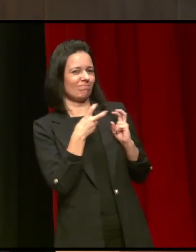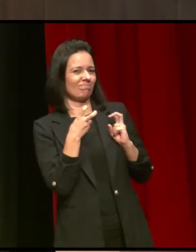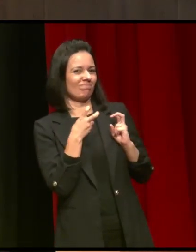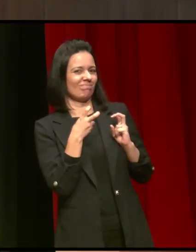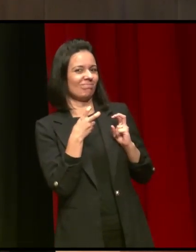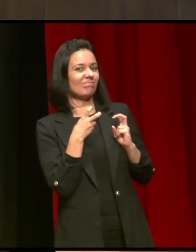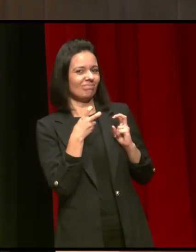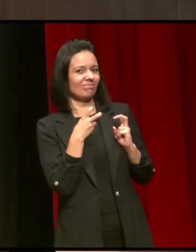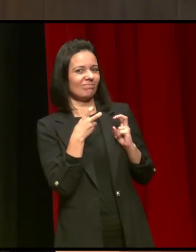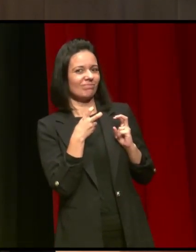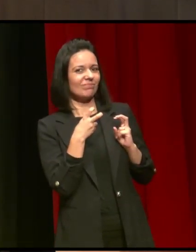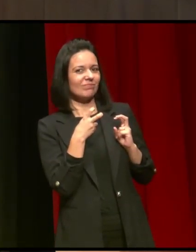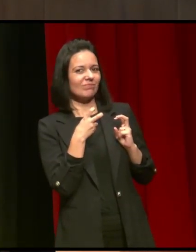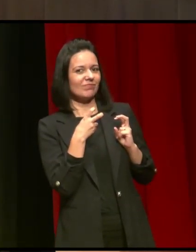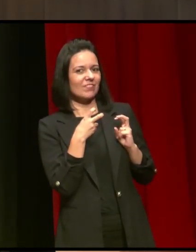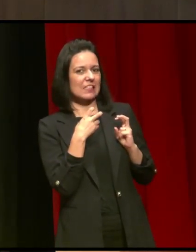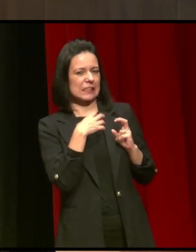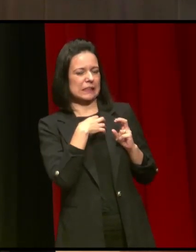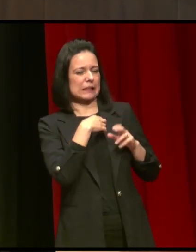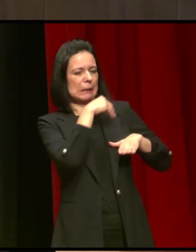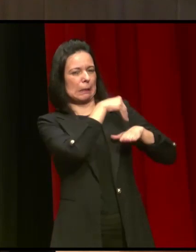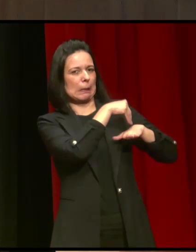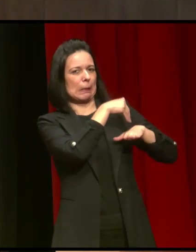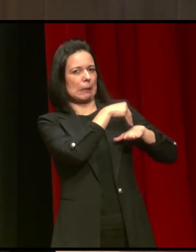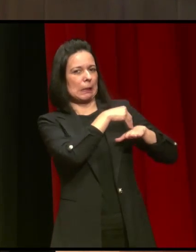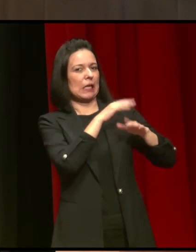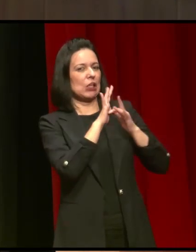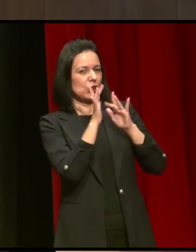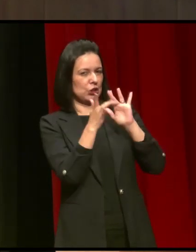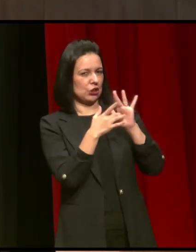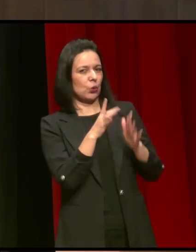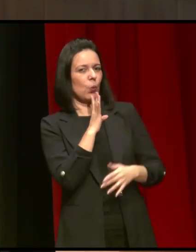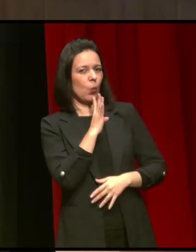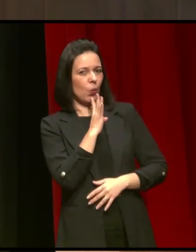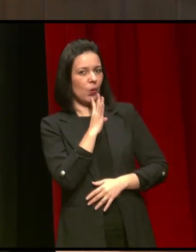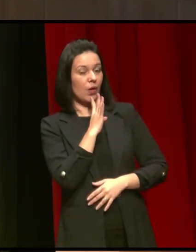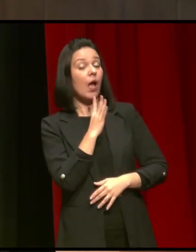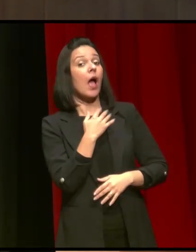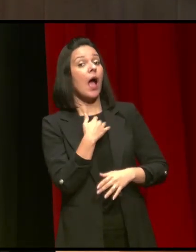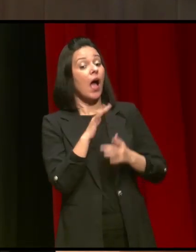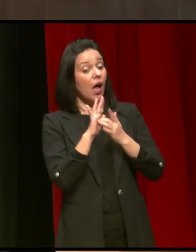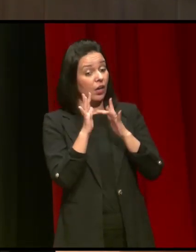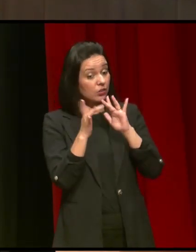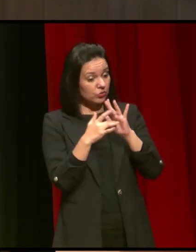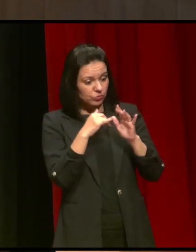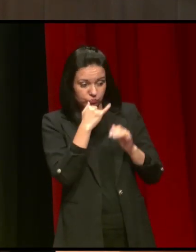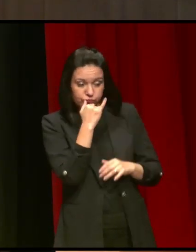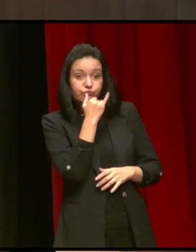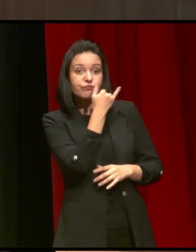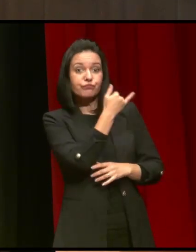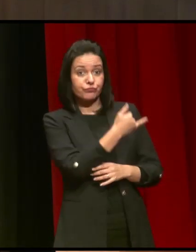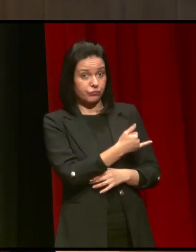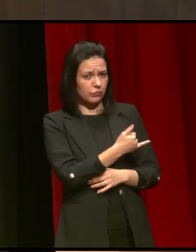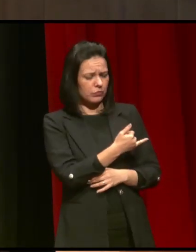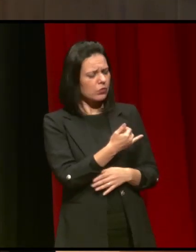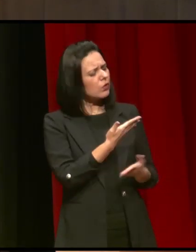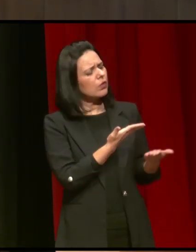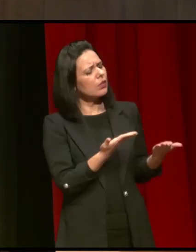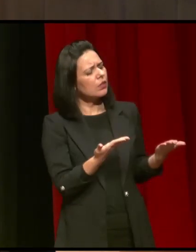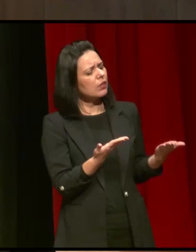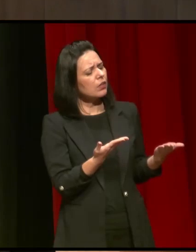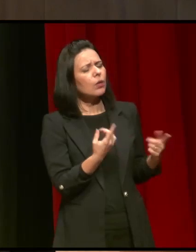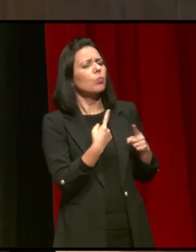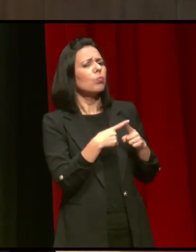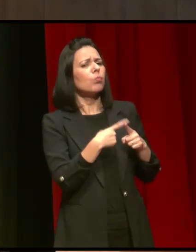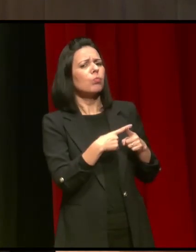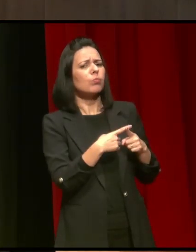espírito, que eles assim pensavam, eles quem? Os escribas. Jesus disse para eles: por que vocês estão